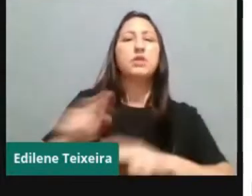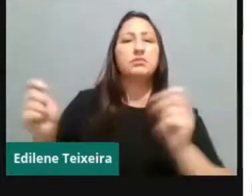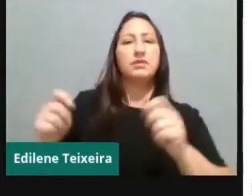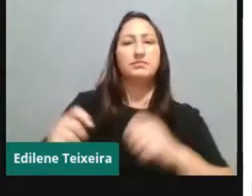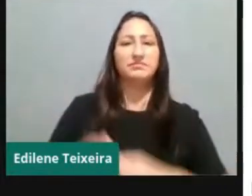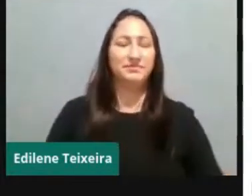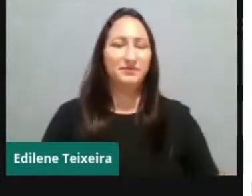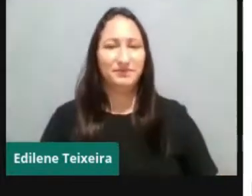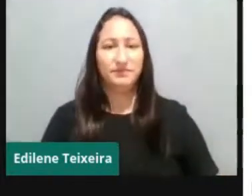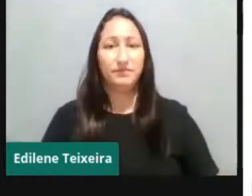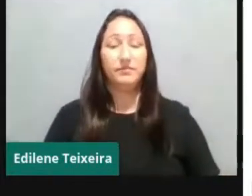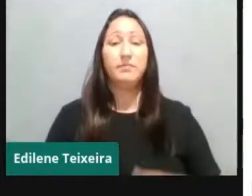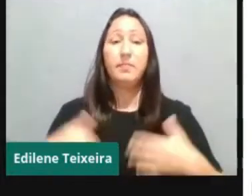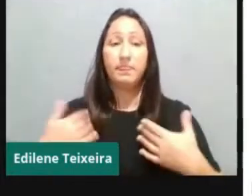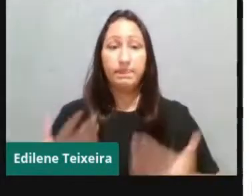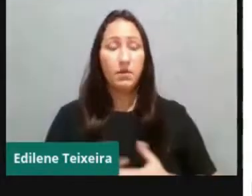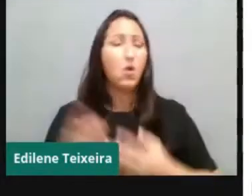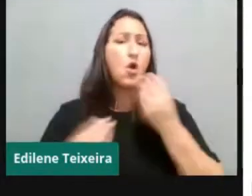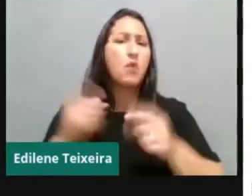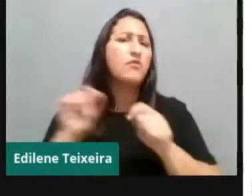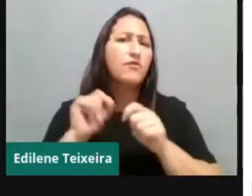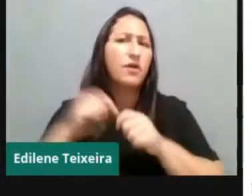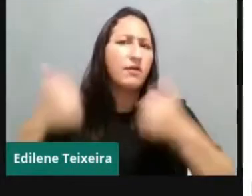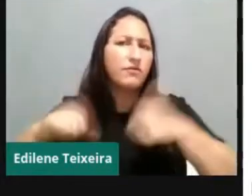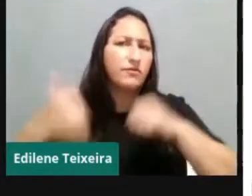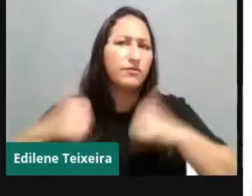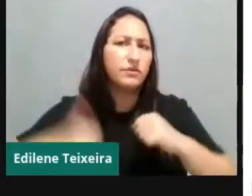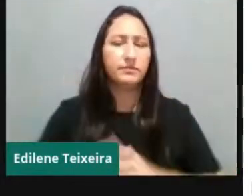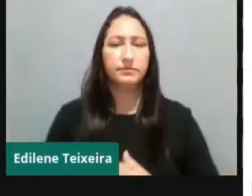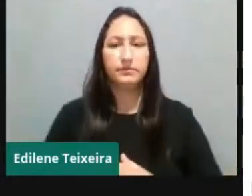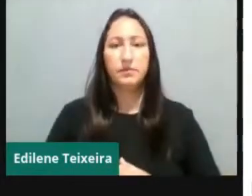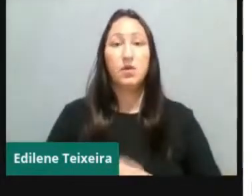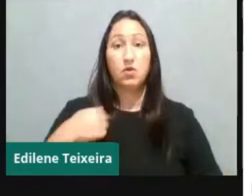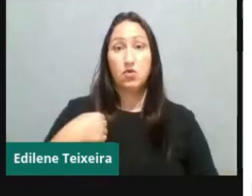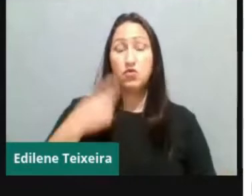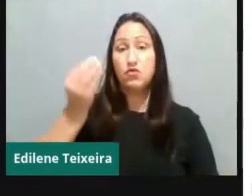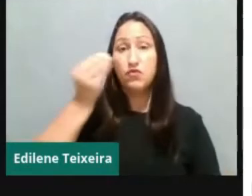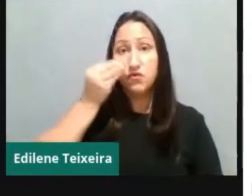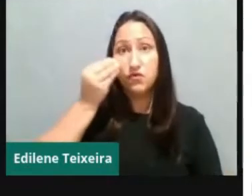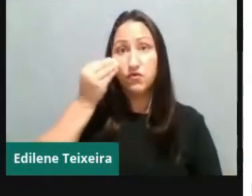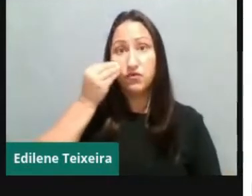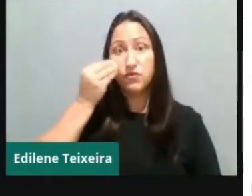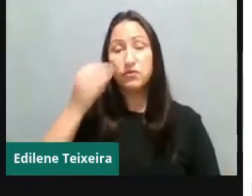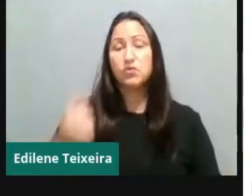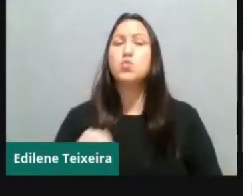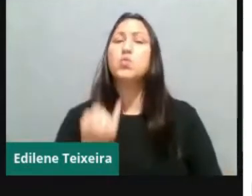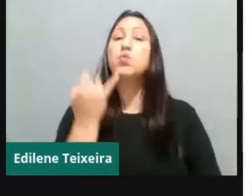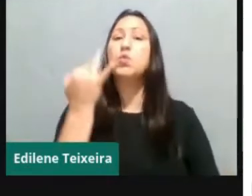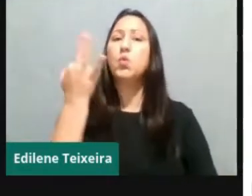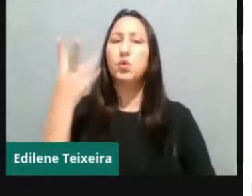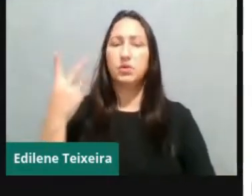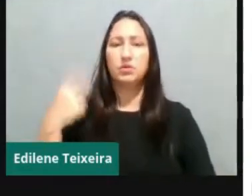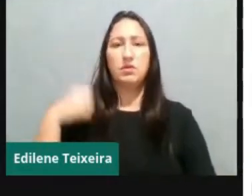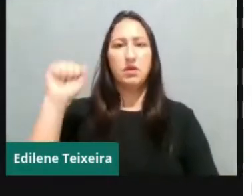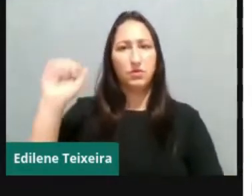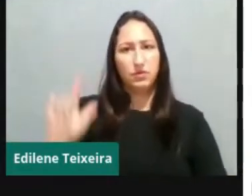Aqui, então, como é que a gente faz para avaliar esse tipo de estudo? Eu vejo o quanto que o algoritmo prediz, o índice predito pelo algoritmo